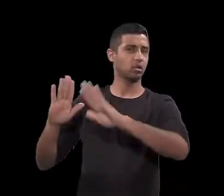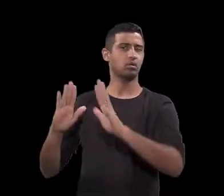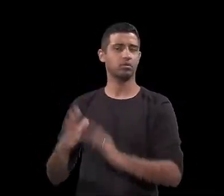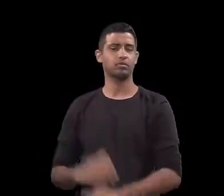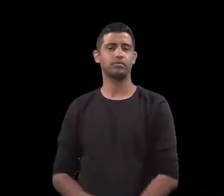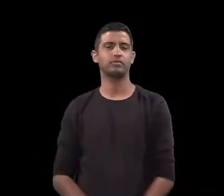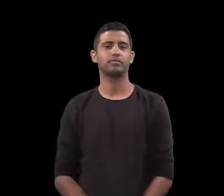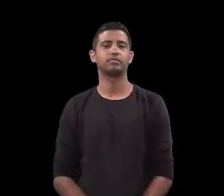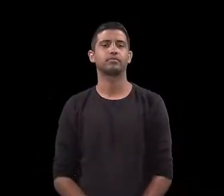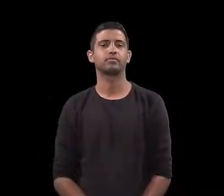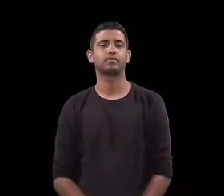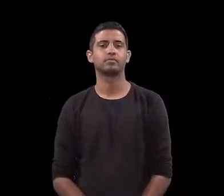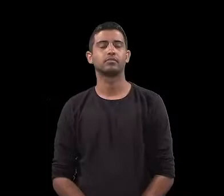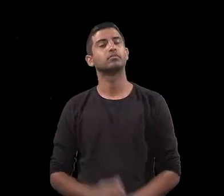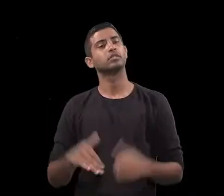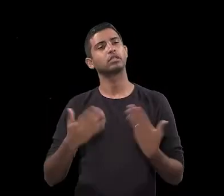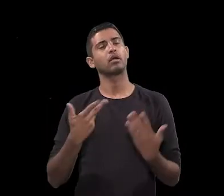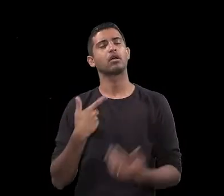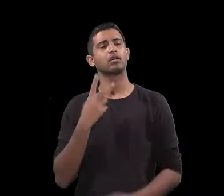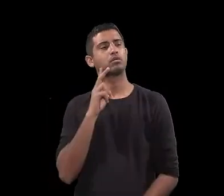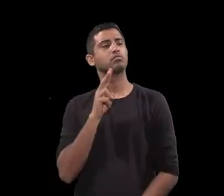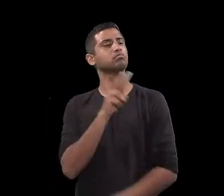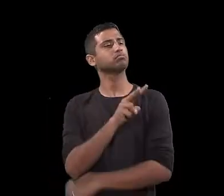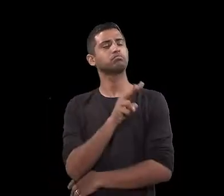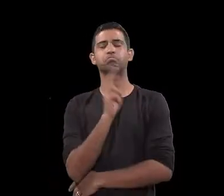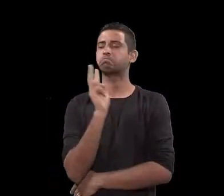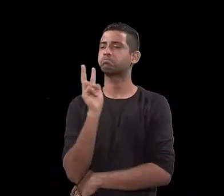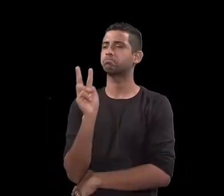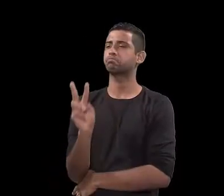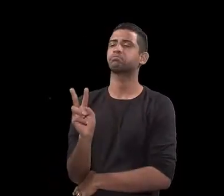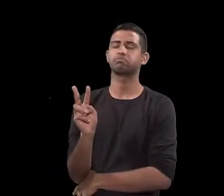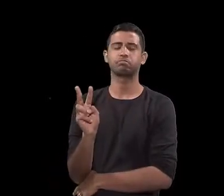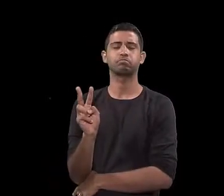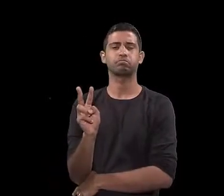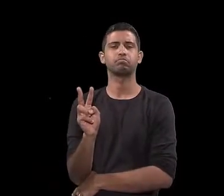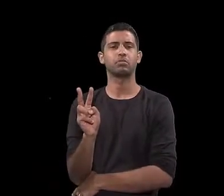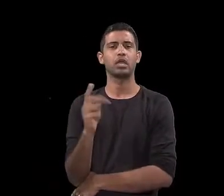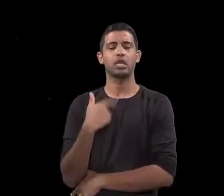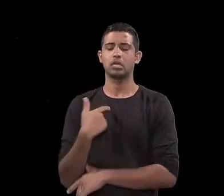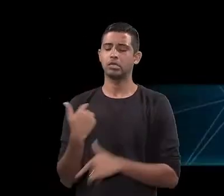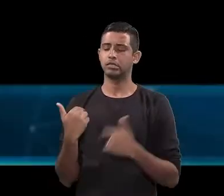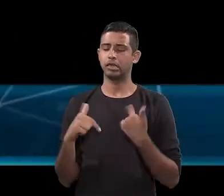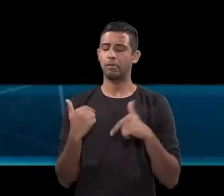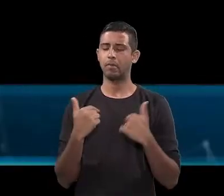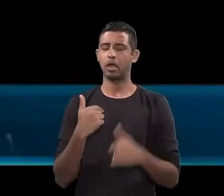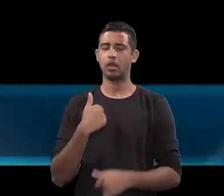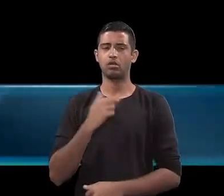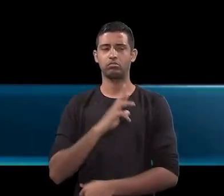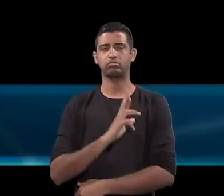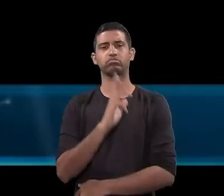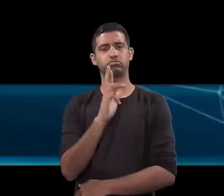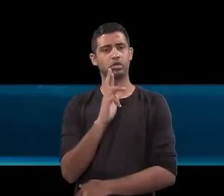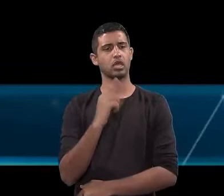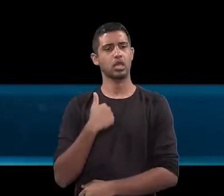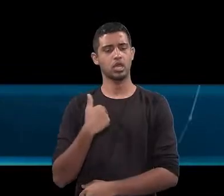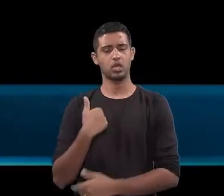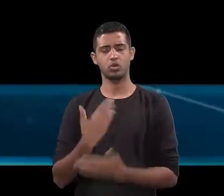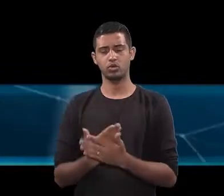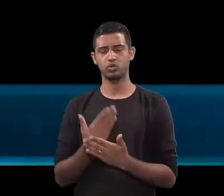no que passava em outras partes da América. Então eu vi como a minha